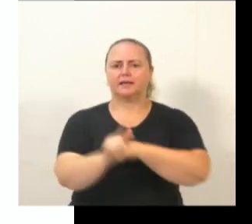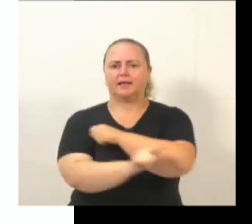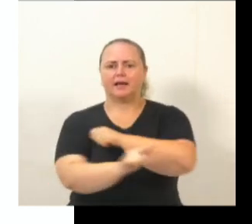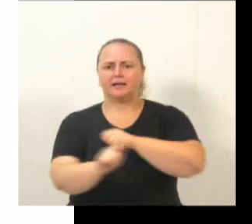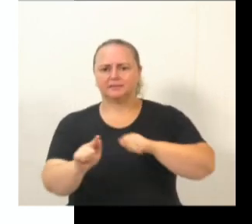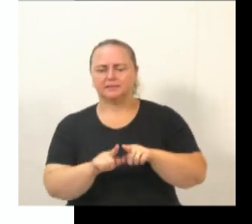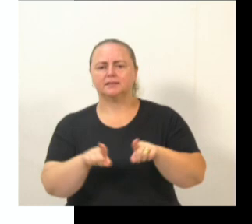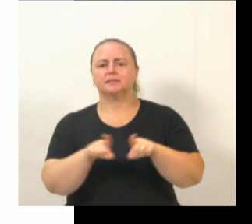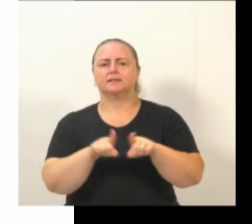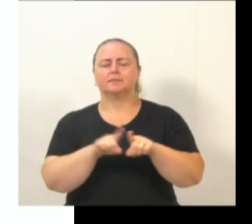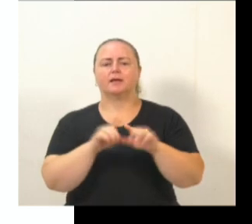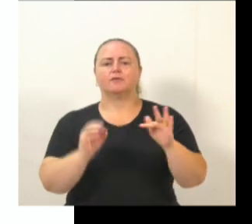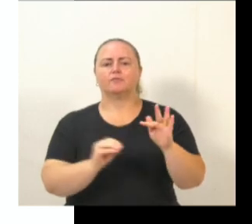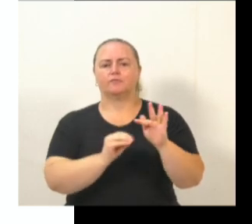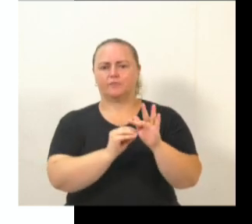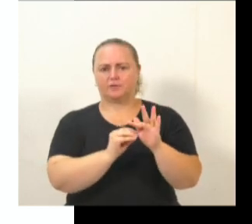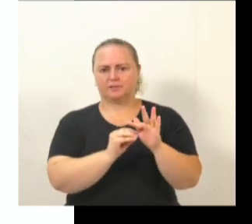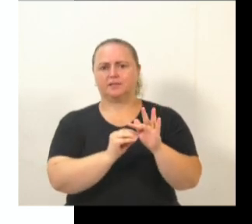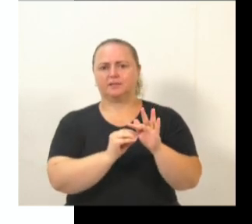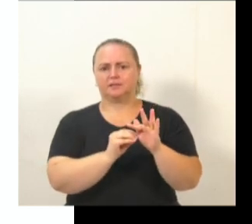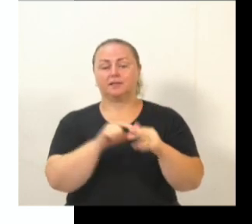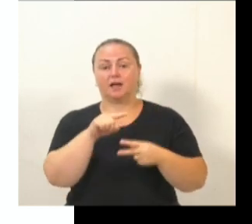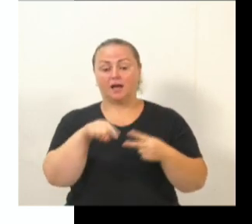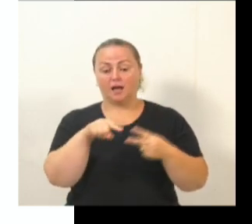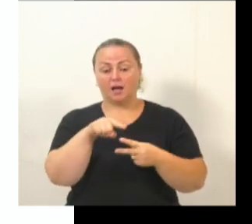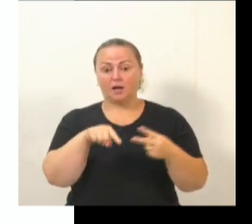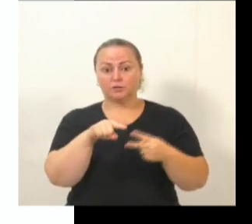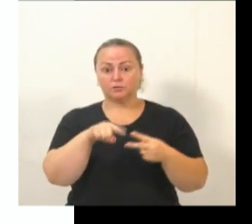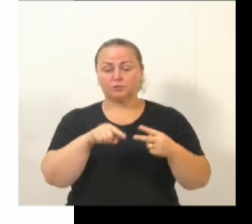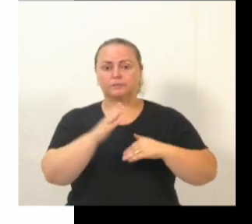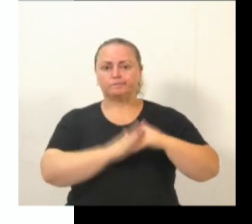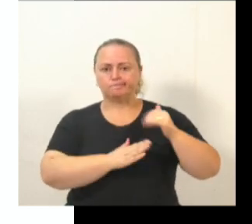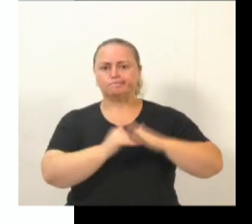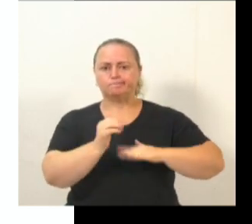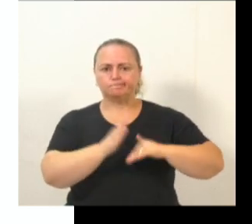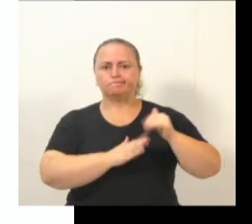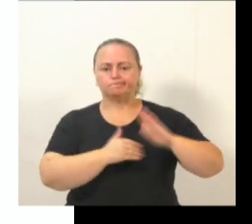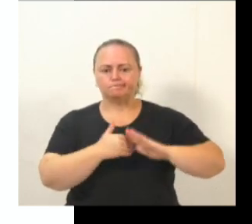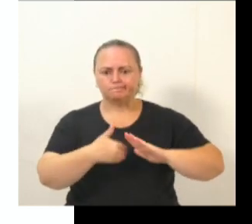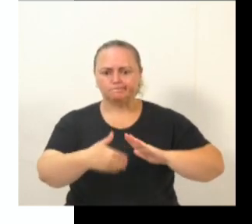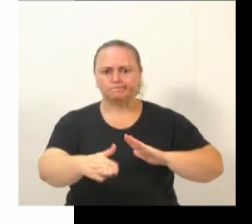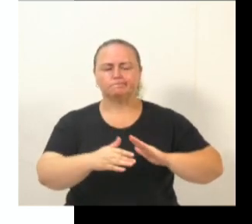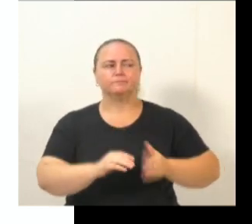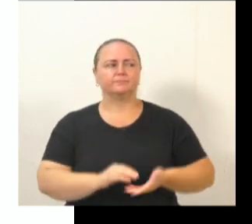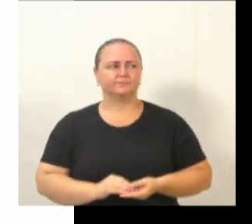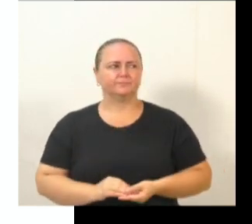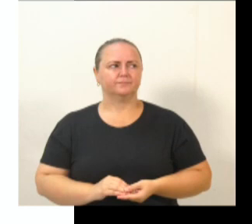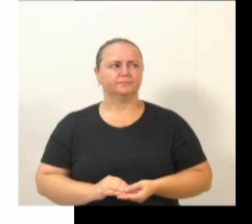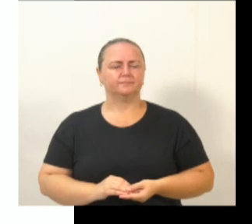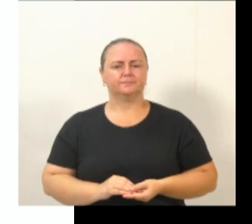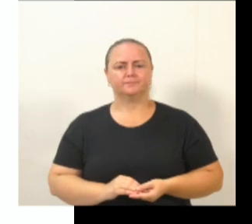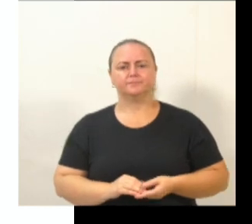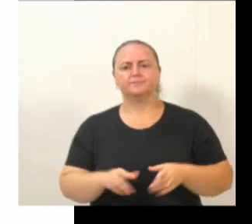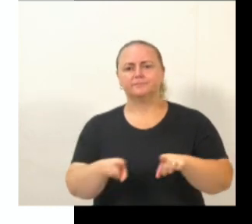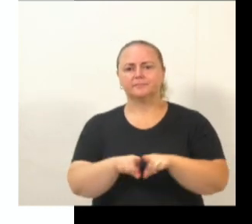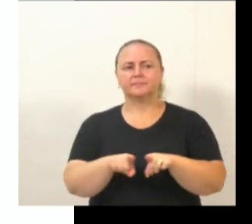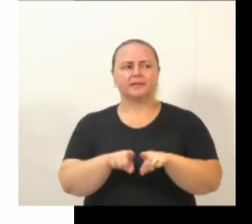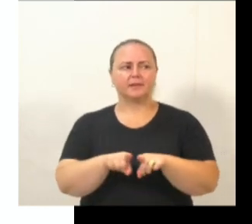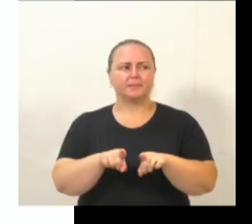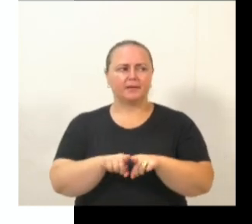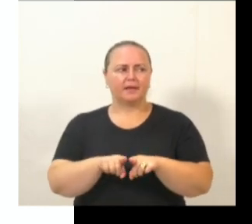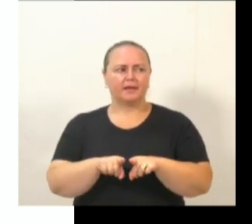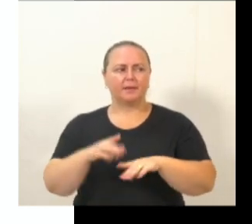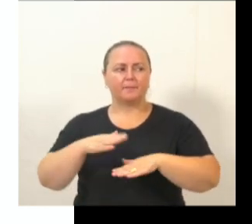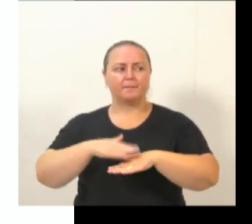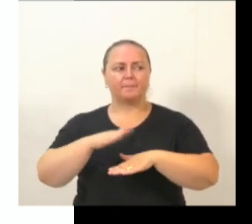Fortaleza, que, inclusive, está em obra plena de expansão. Estamos expandindo mais uma parte